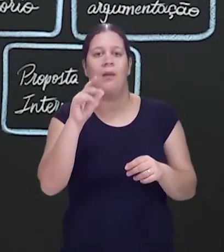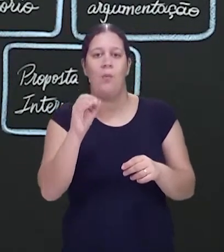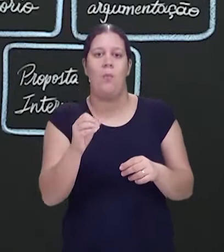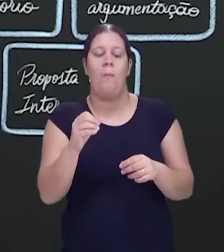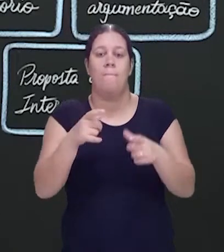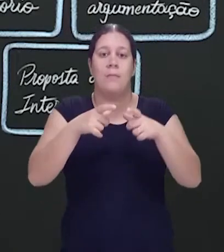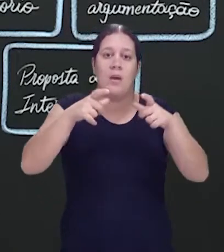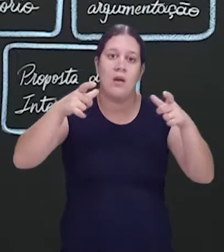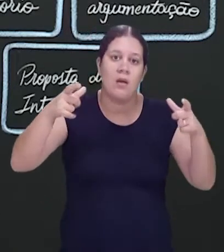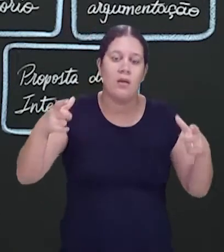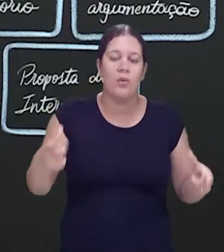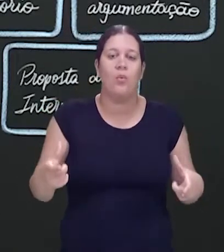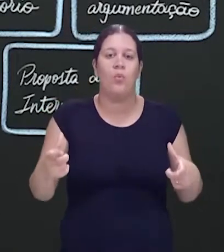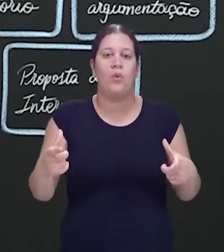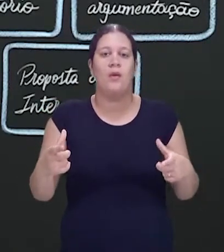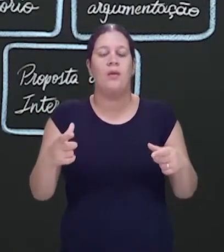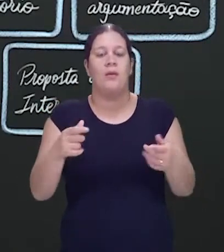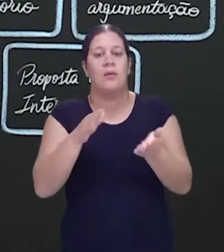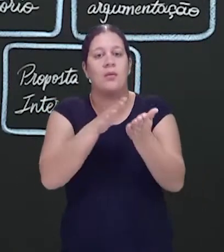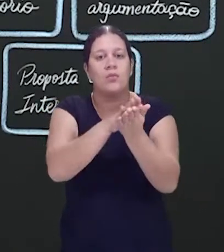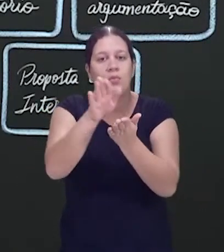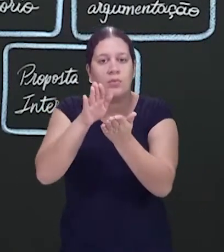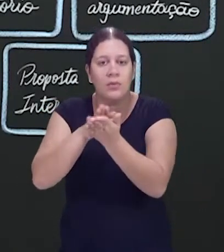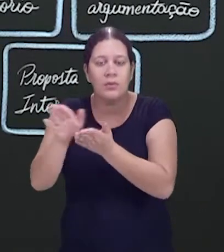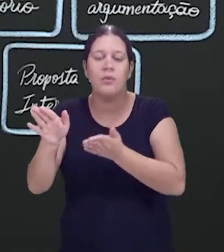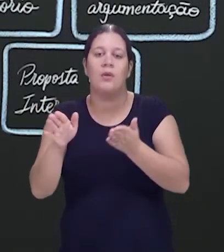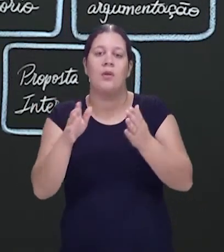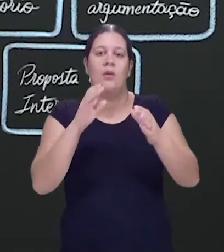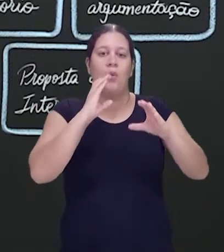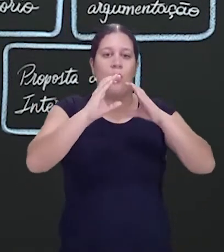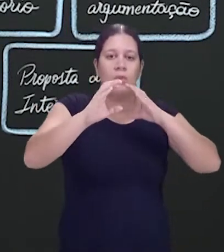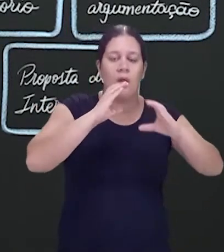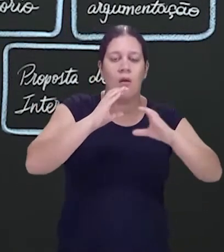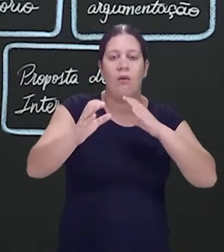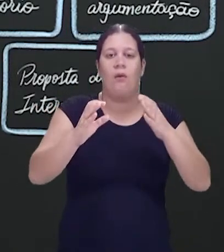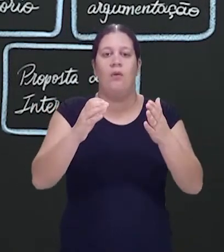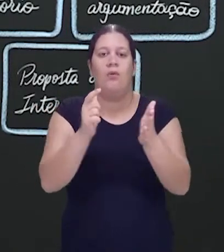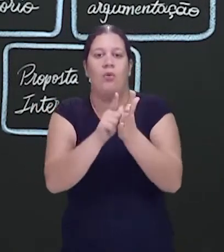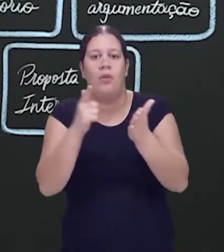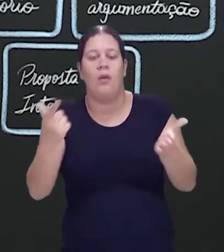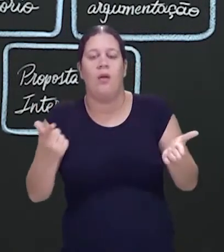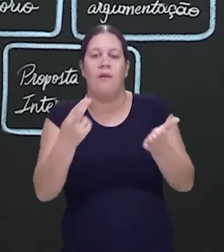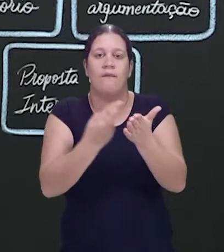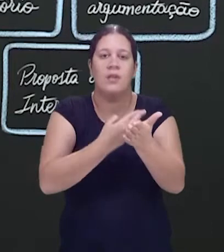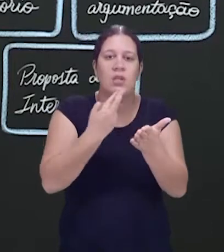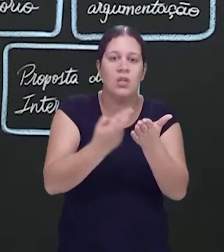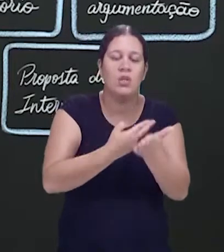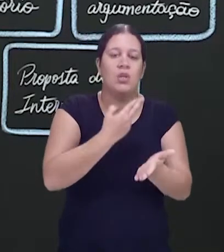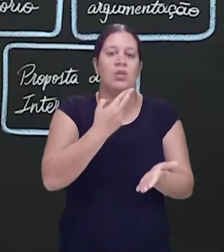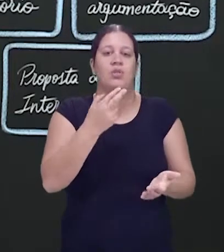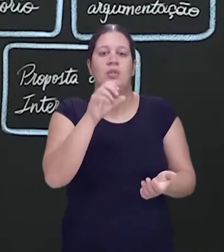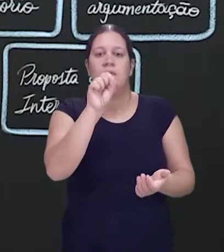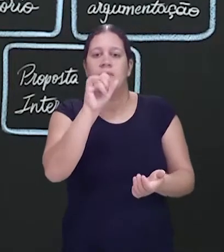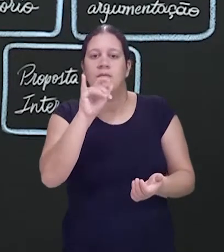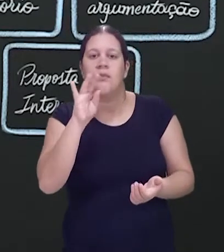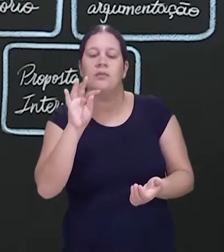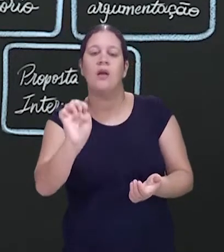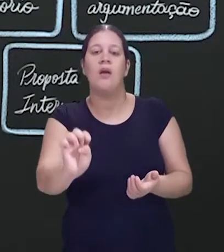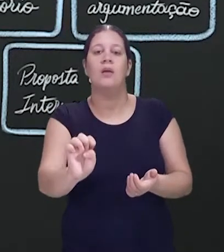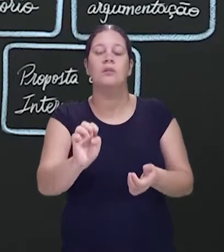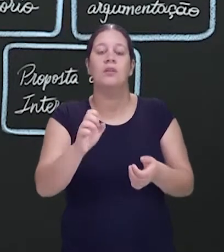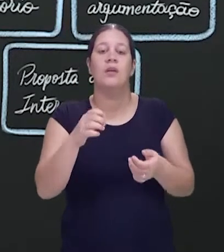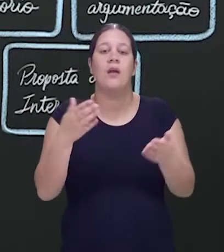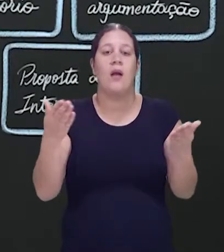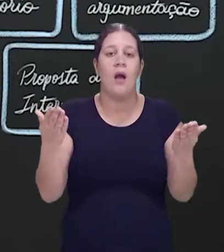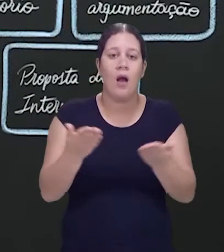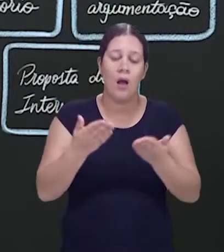mais complexo, para vir a ser publicado em meios de comunicação, como jornais, revistas e sites, o texto dissertativo